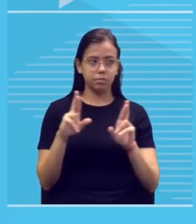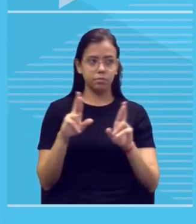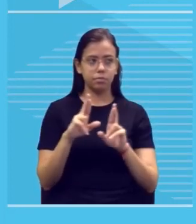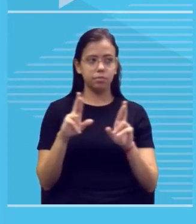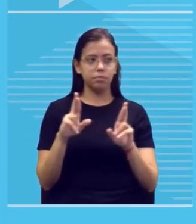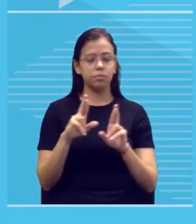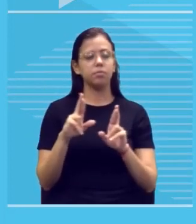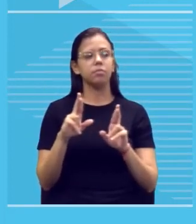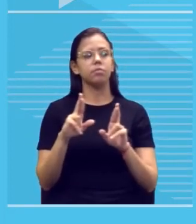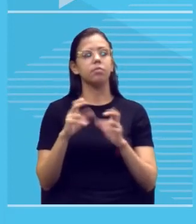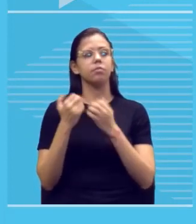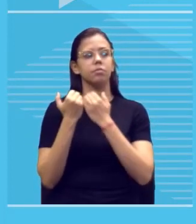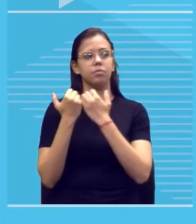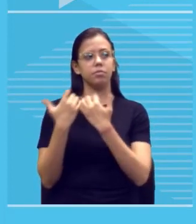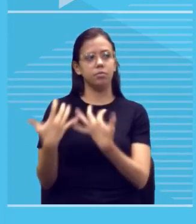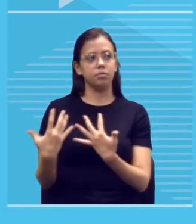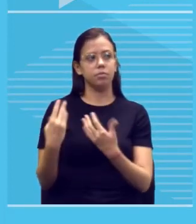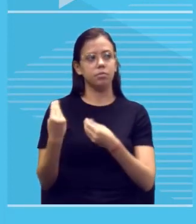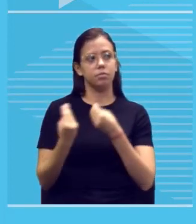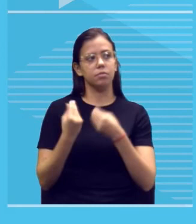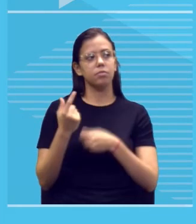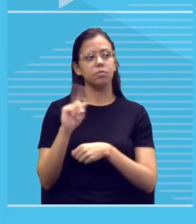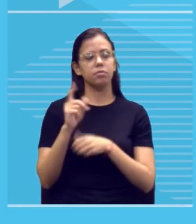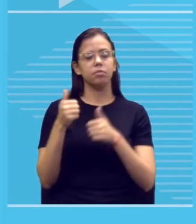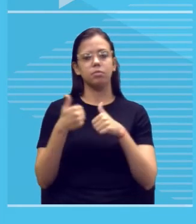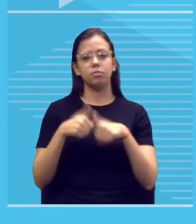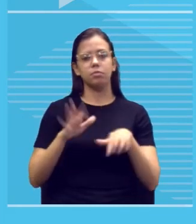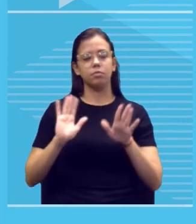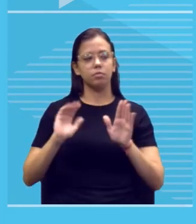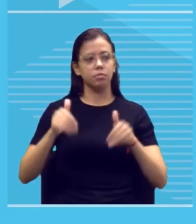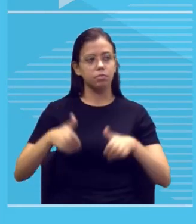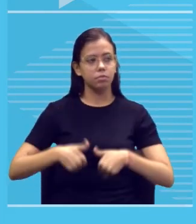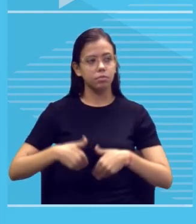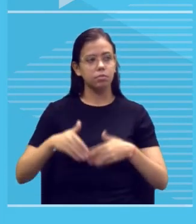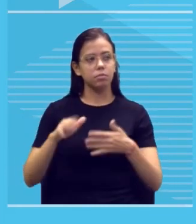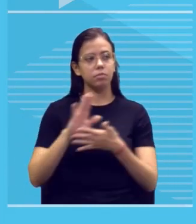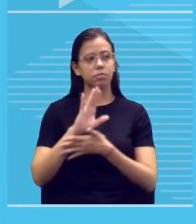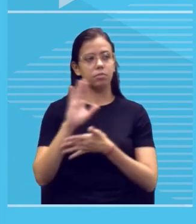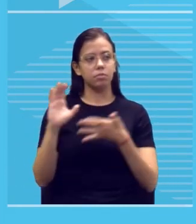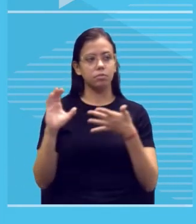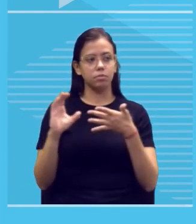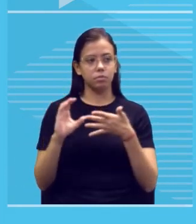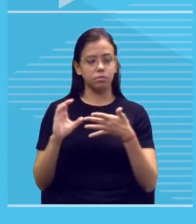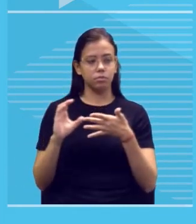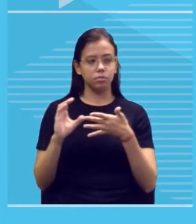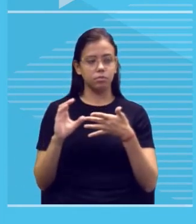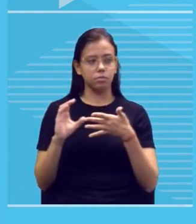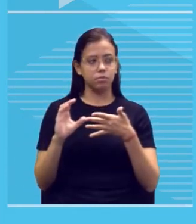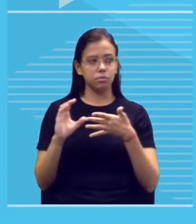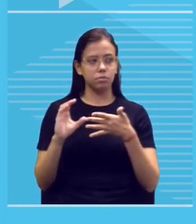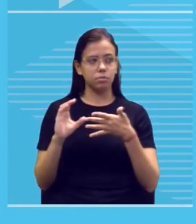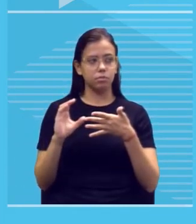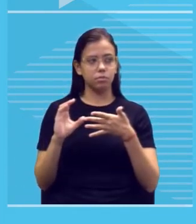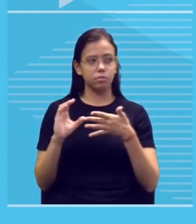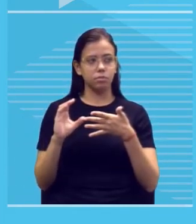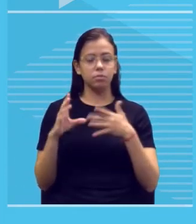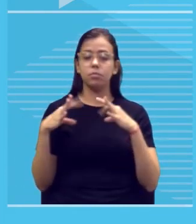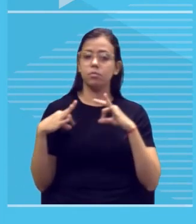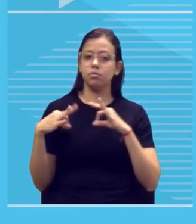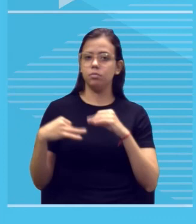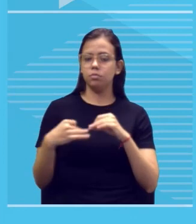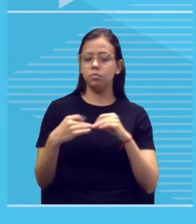plateia né sobre não ficar passivo concretização do ato coletivo ou seja todo mundo